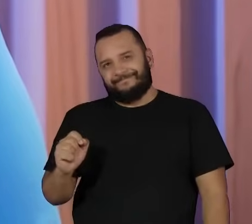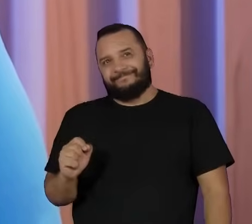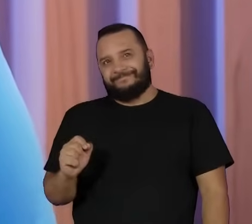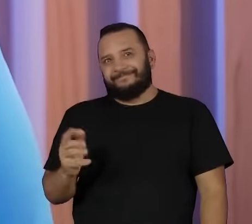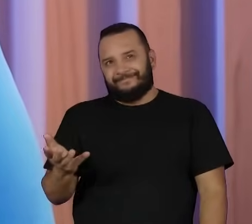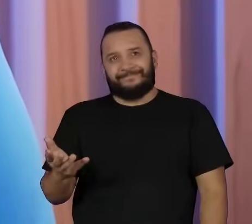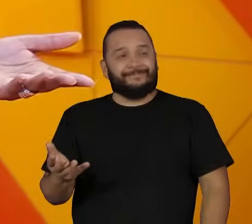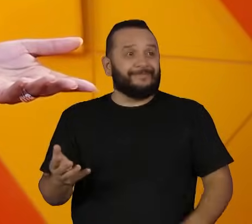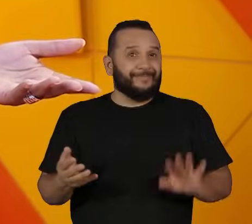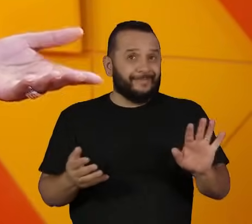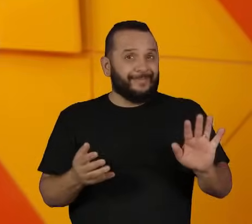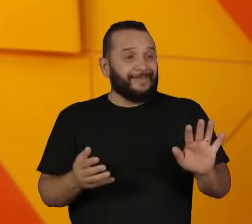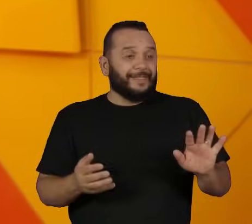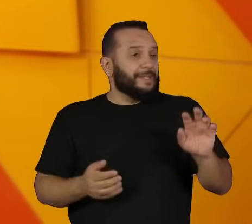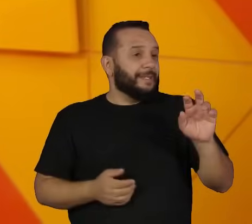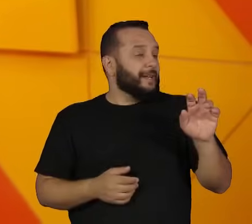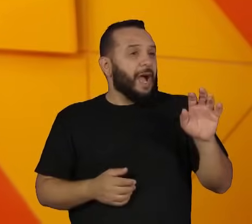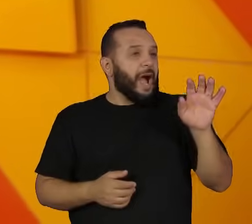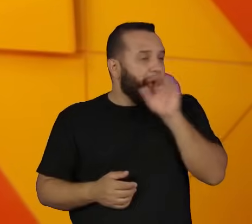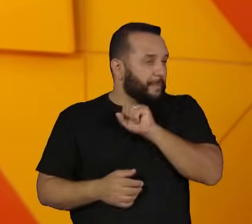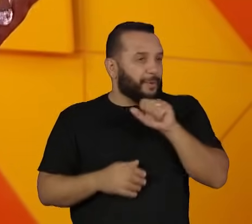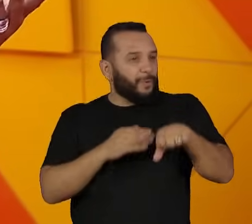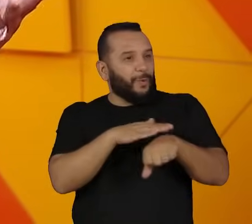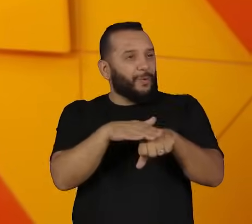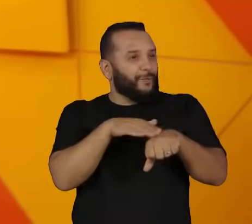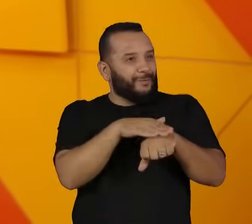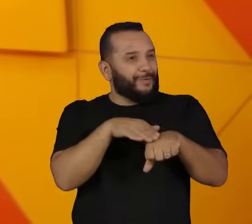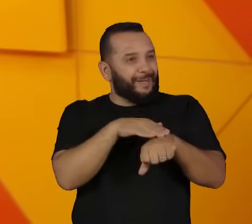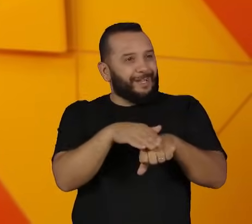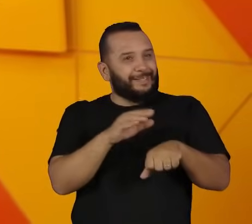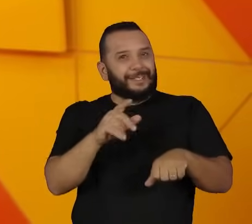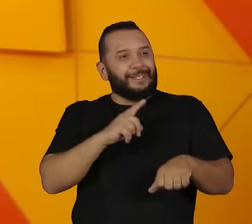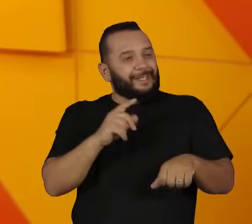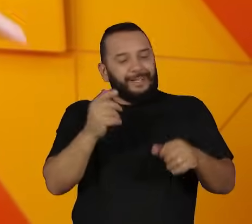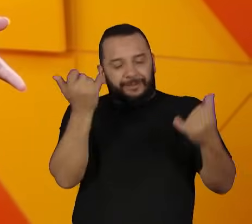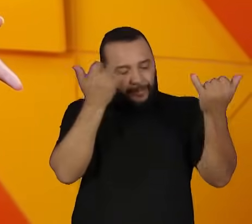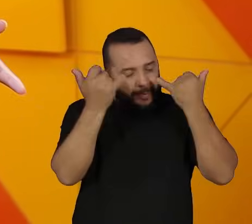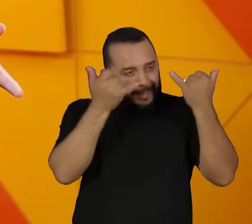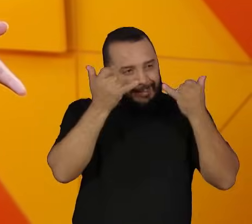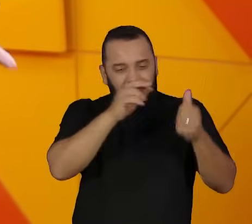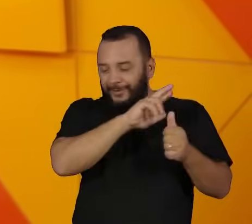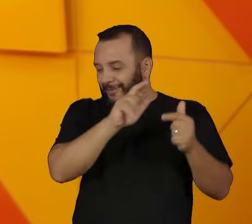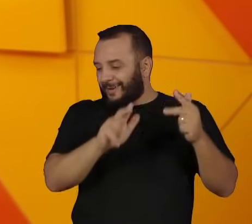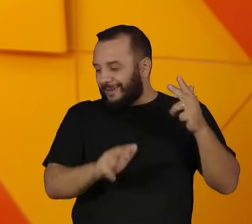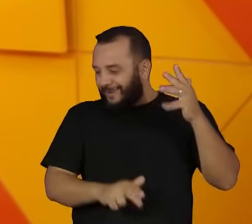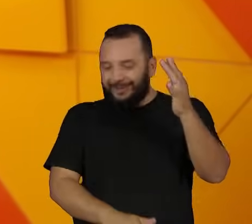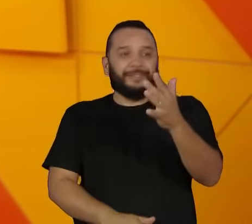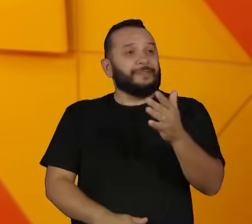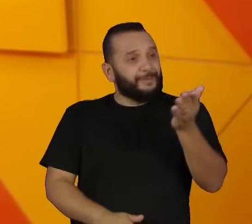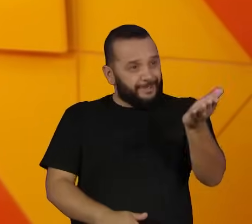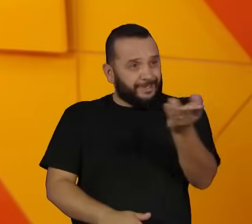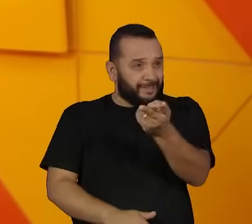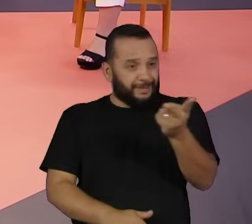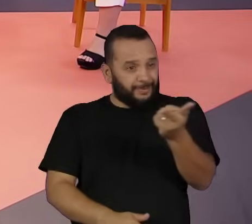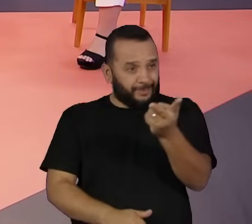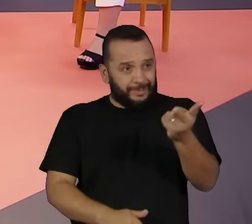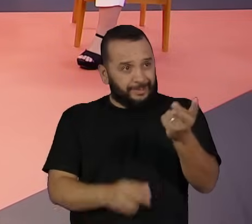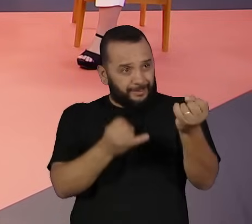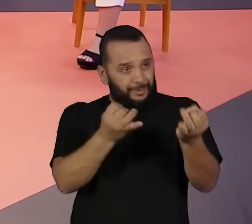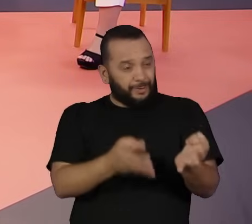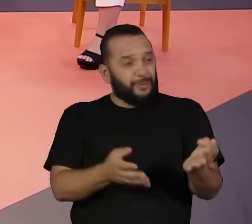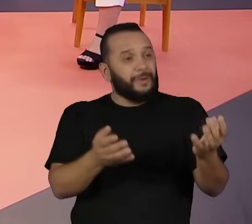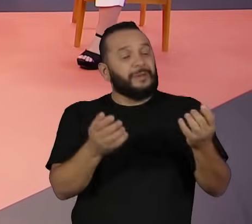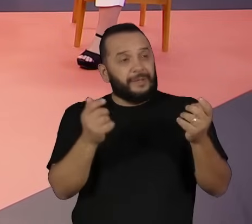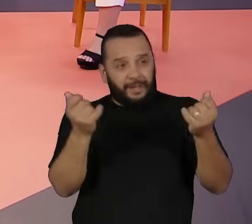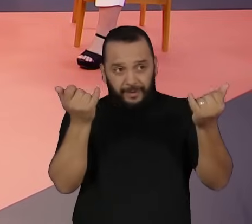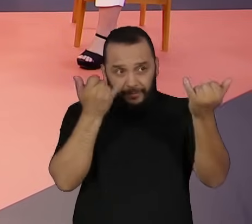são produzidos. Em 5 minutos de conversa, nós só trouxemos ganhos e eu acho que o principal informação na fala de vocês duas, eu percebo que a